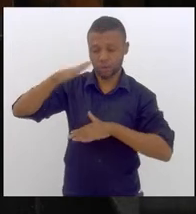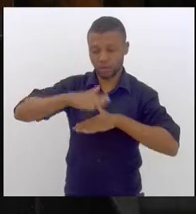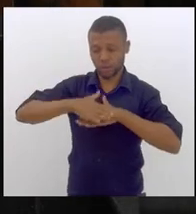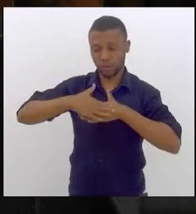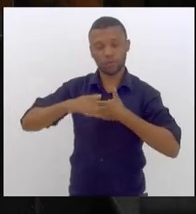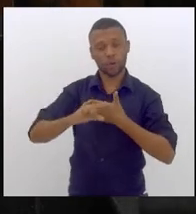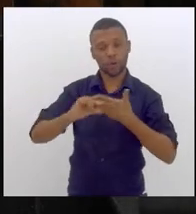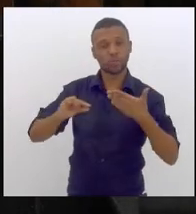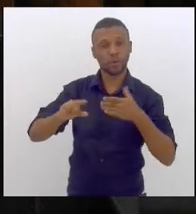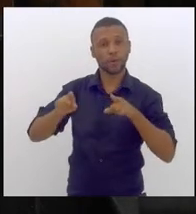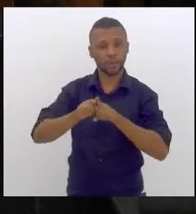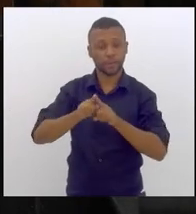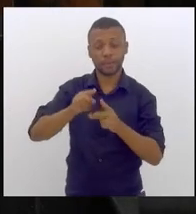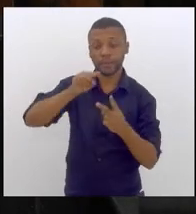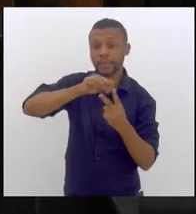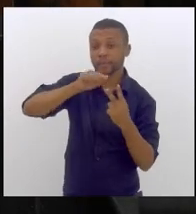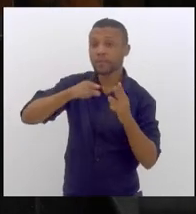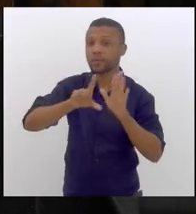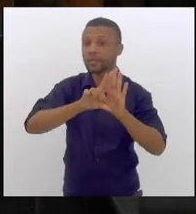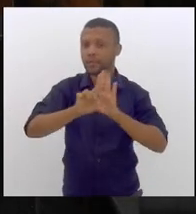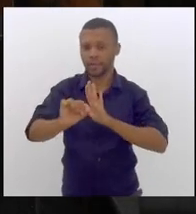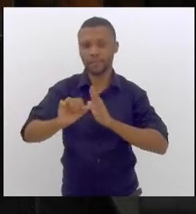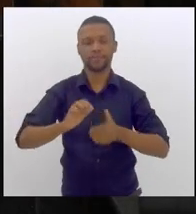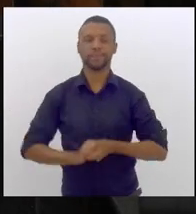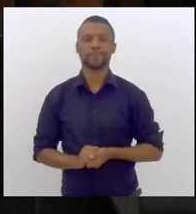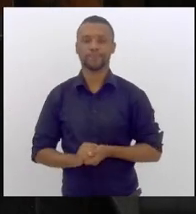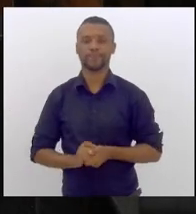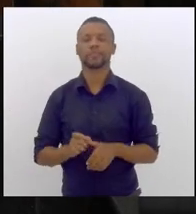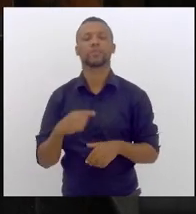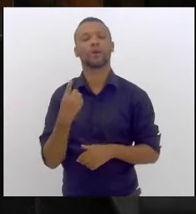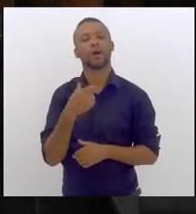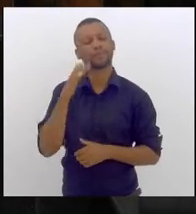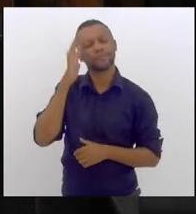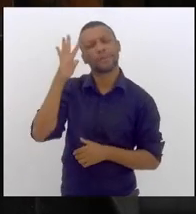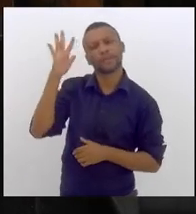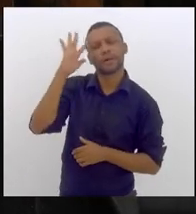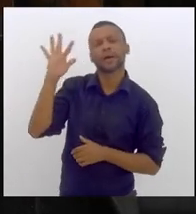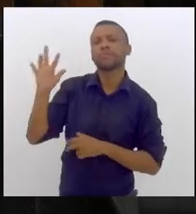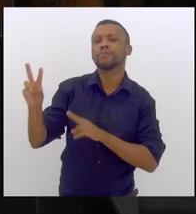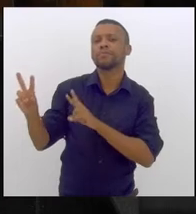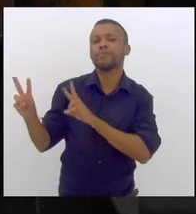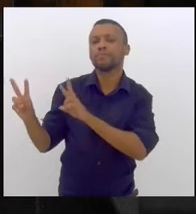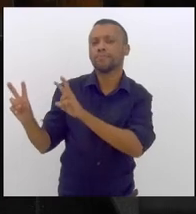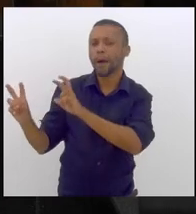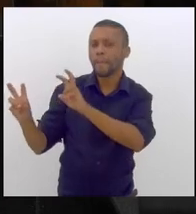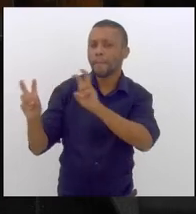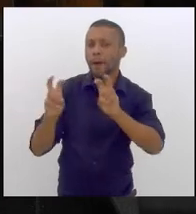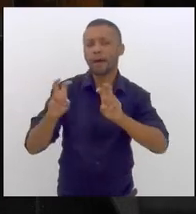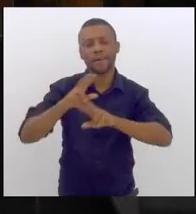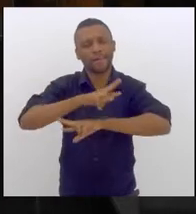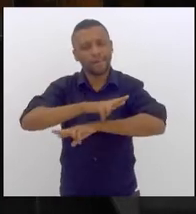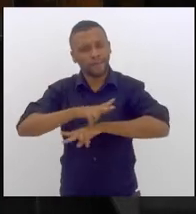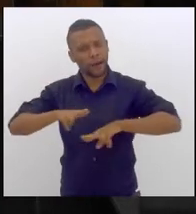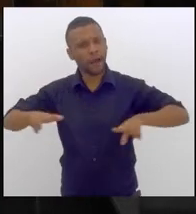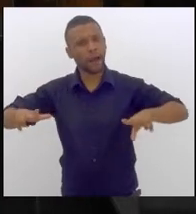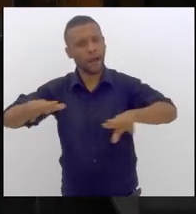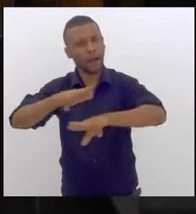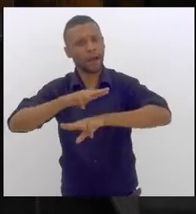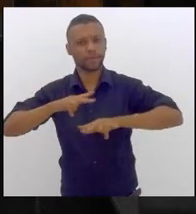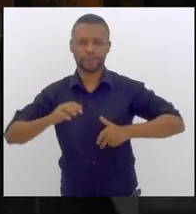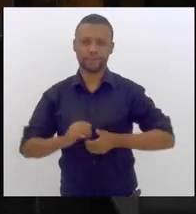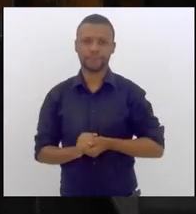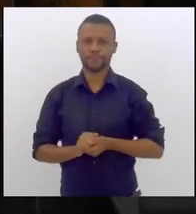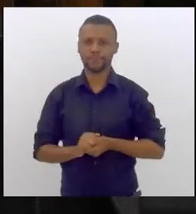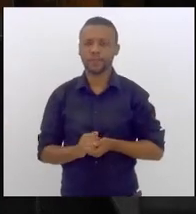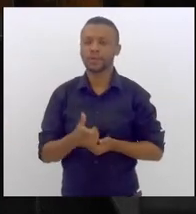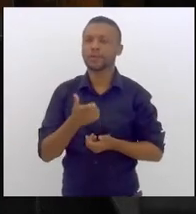Então, nós pensamos, como acentuou o deputado Valdeck, em vários aspectos diferentes, né? Desde os